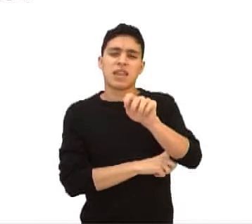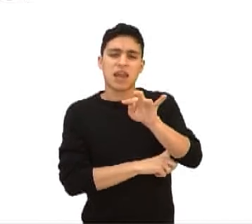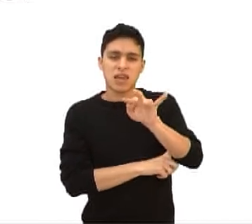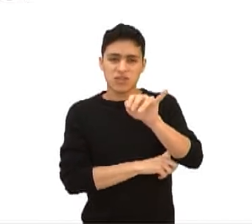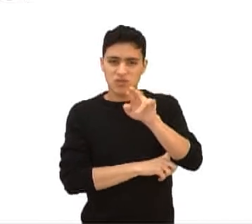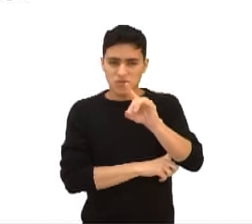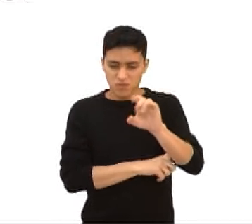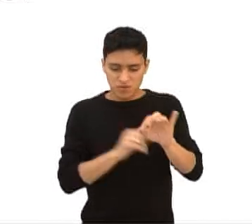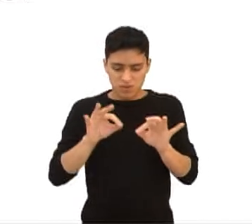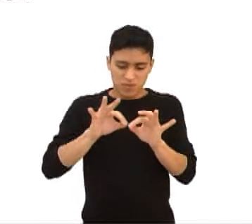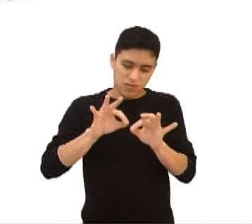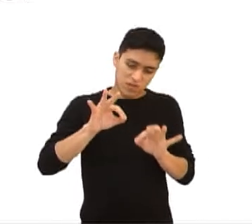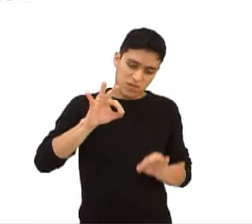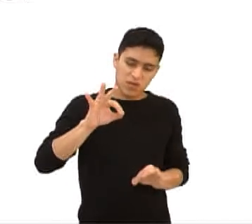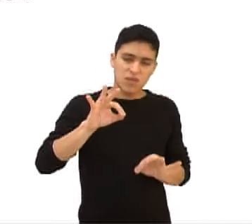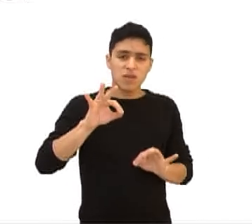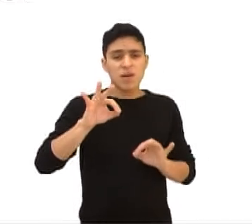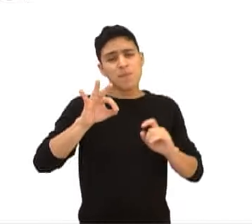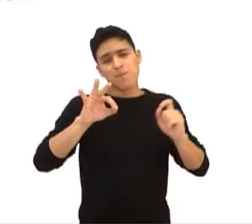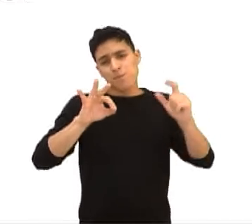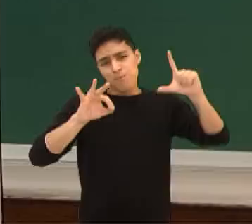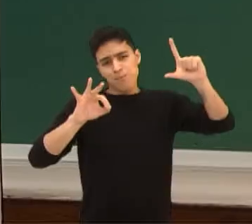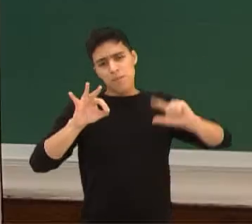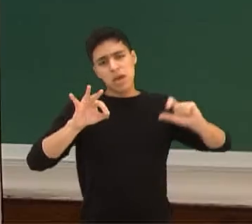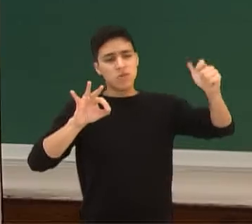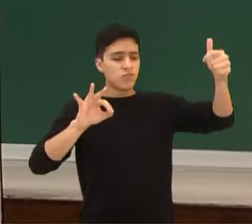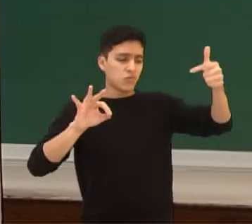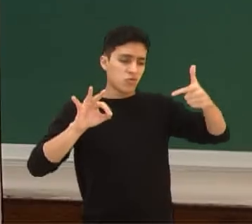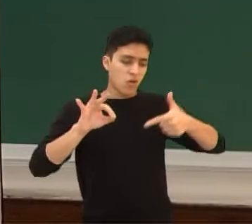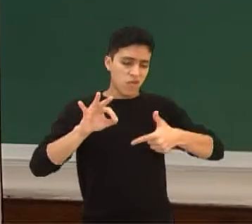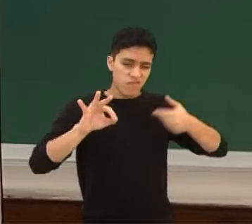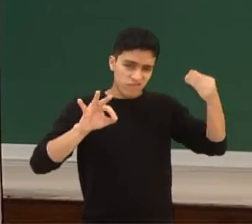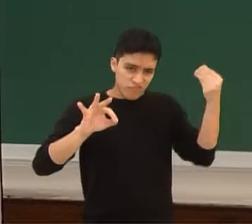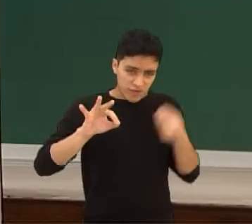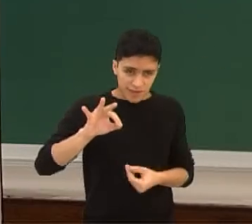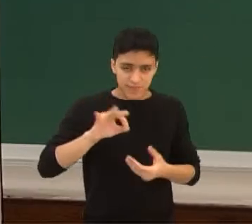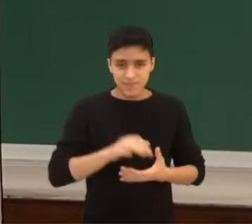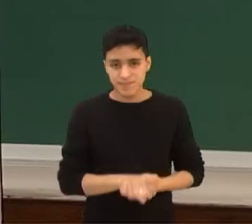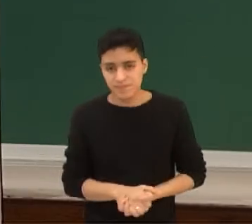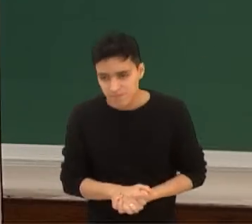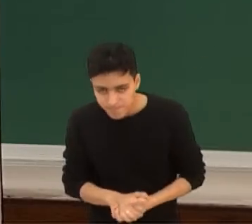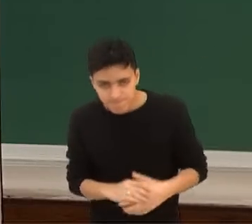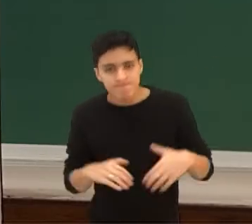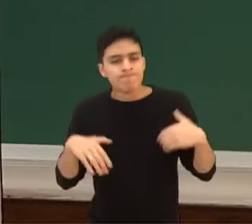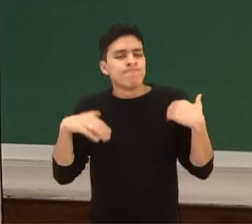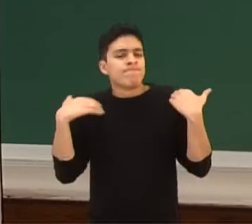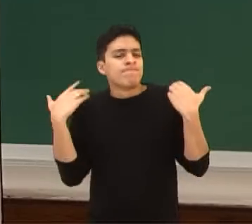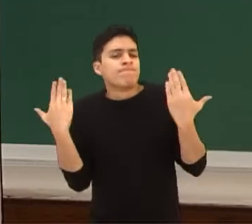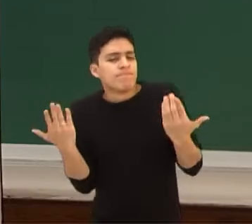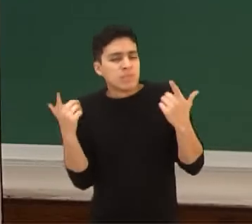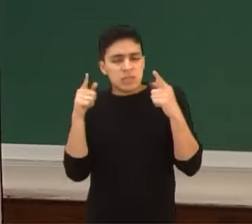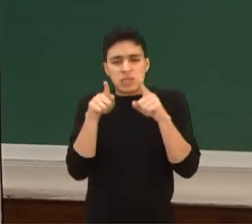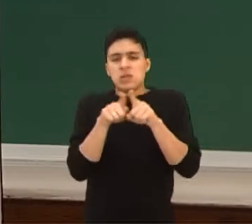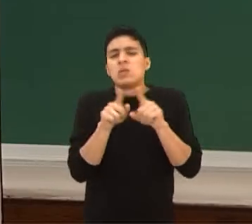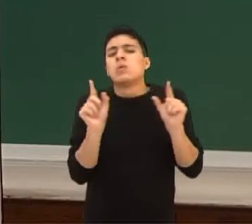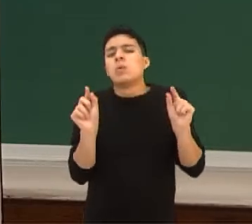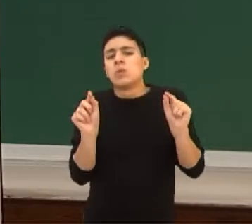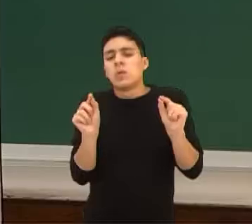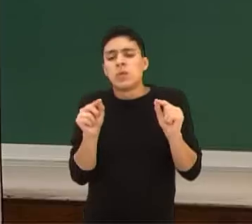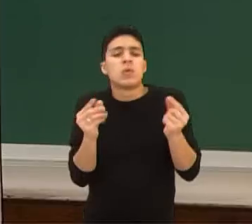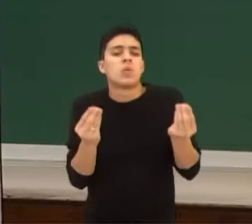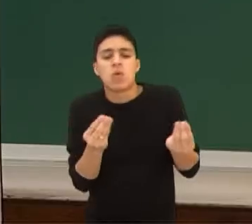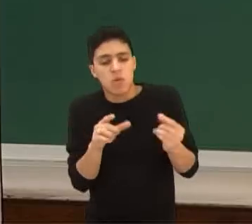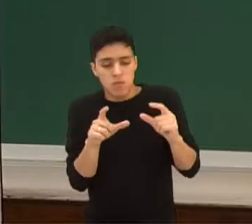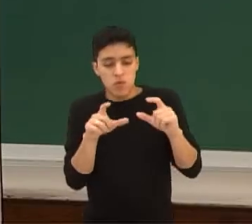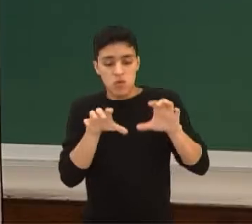do Equador, menor será a quantidade de luz solar que aquela área irá receber. E aí nós temos o surgimento